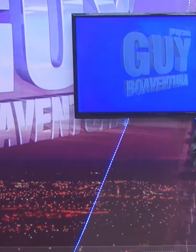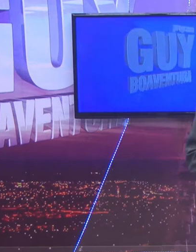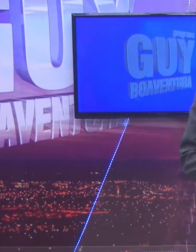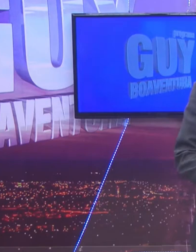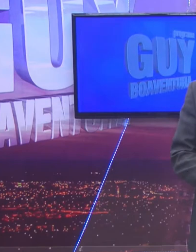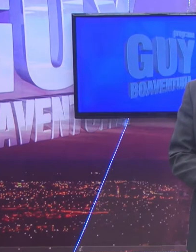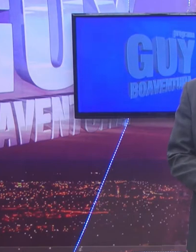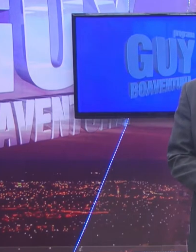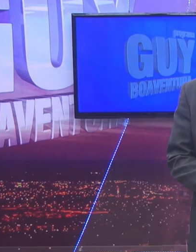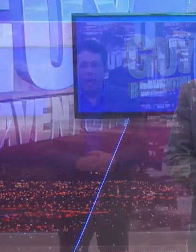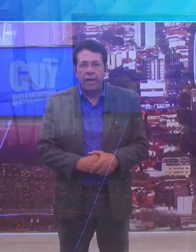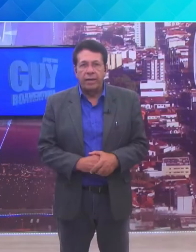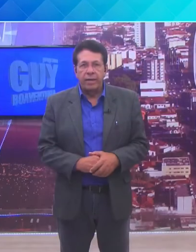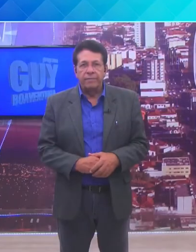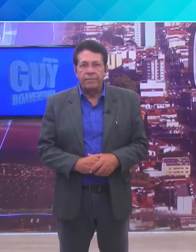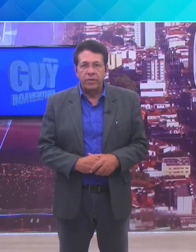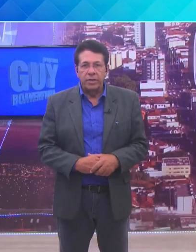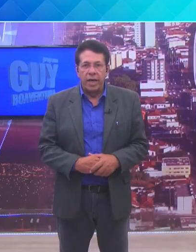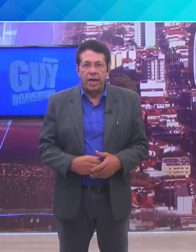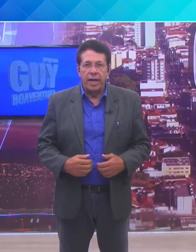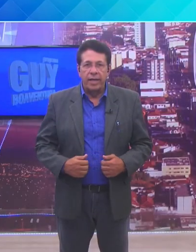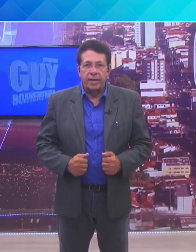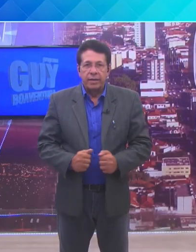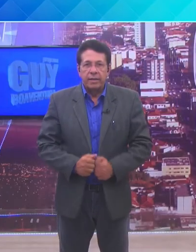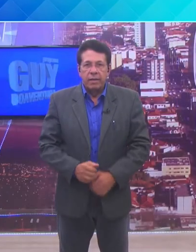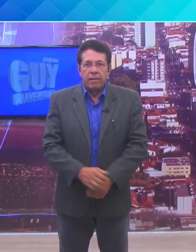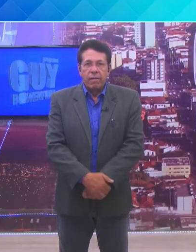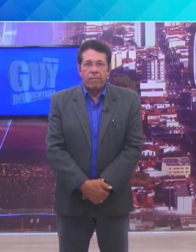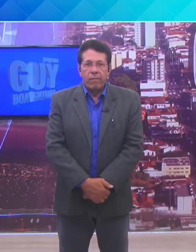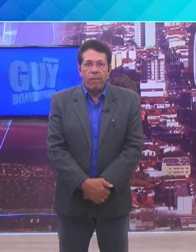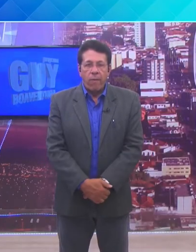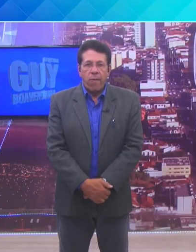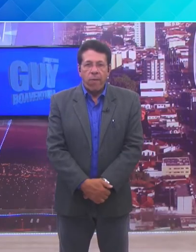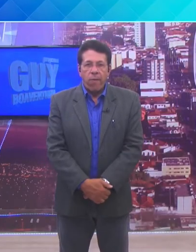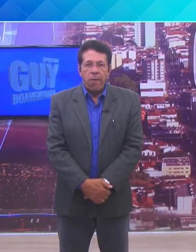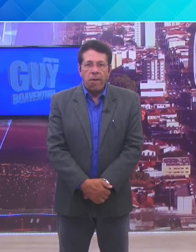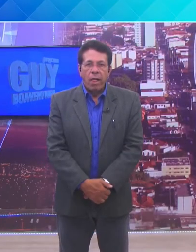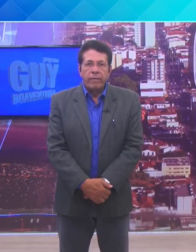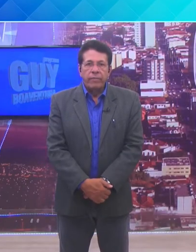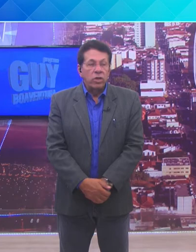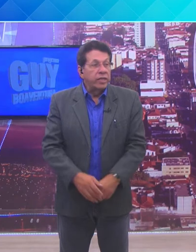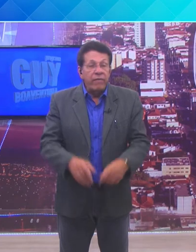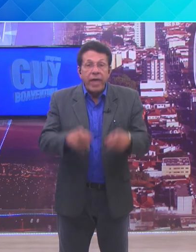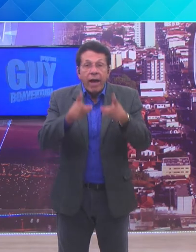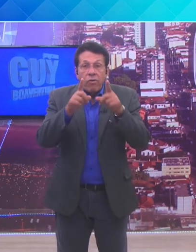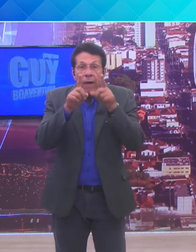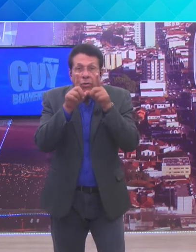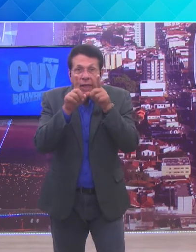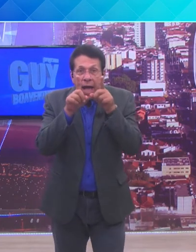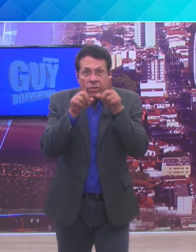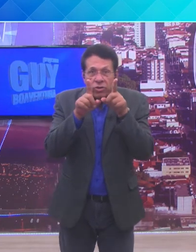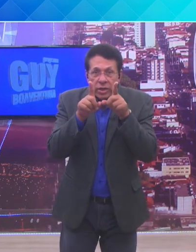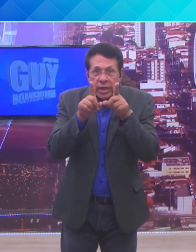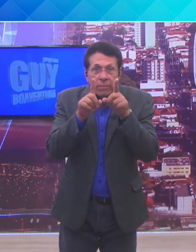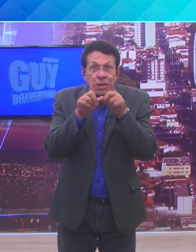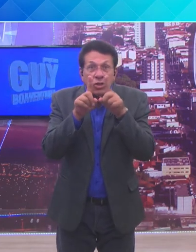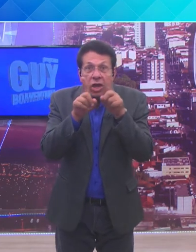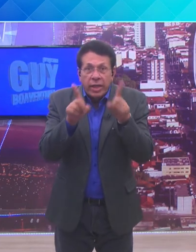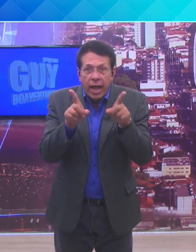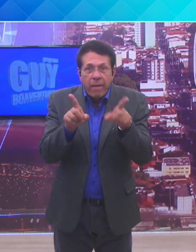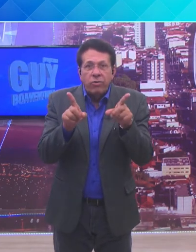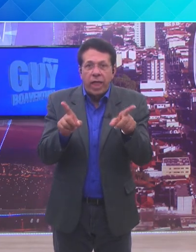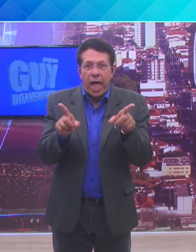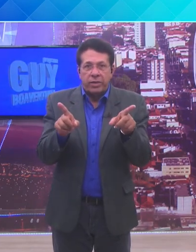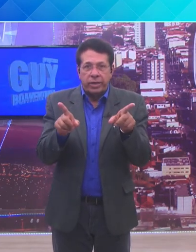com a Yandra. Você aí, Yandra. Antes, Gui, eu quero lembrar o pessoal... Se você vier com maldade hoje aqui, porque você